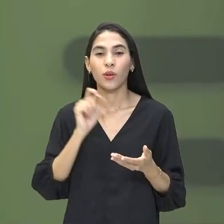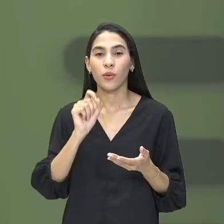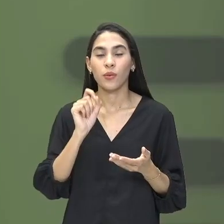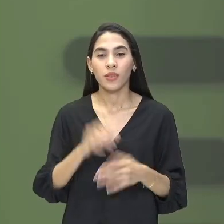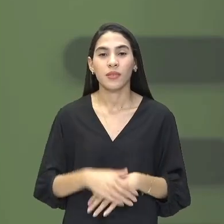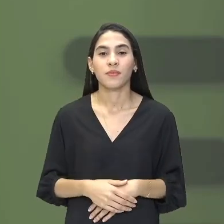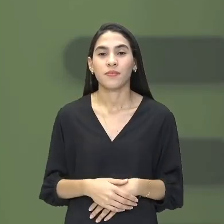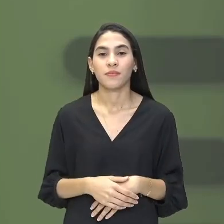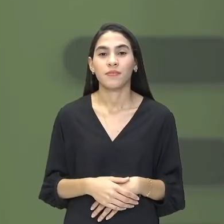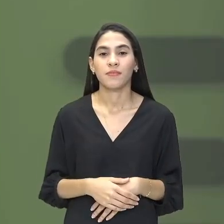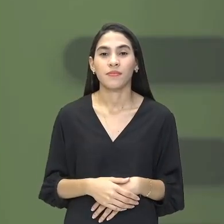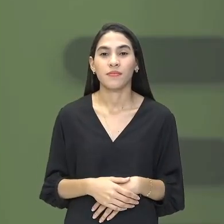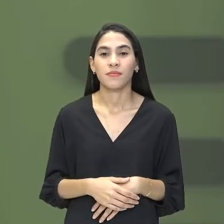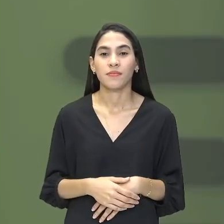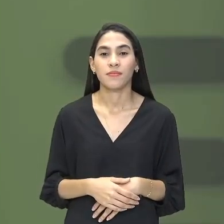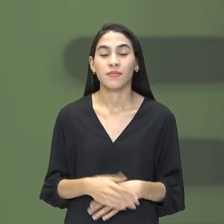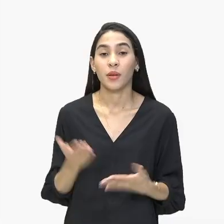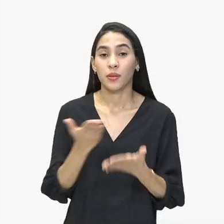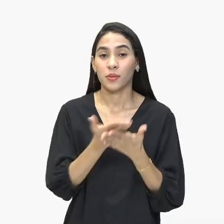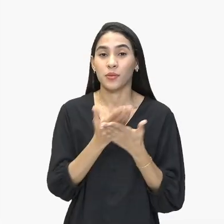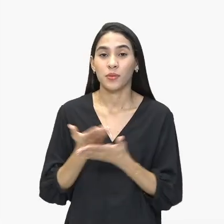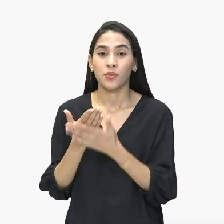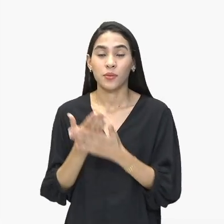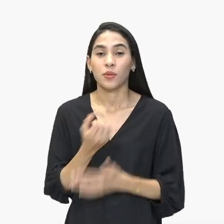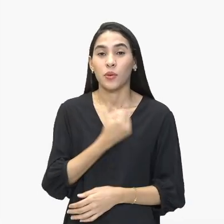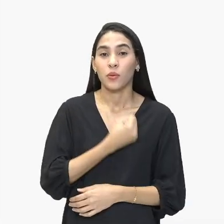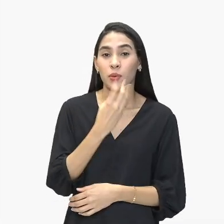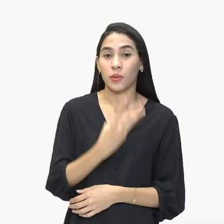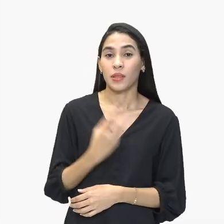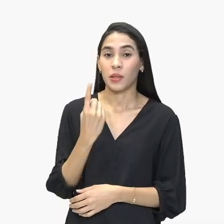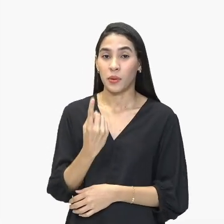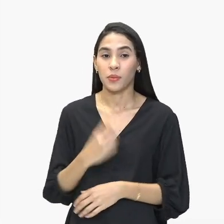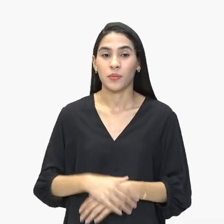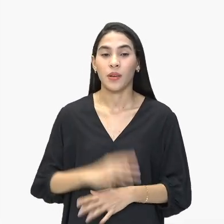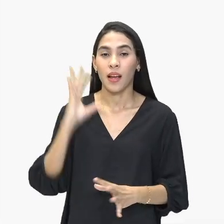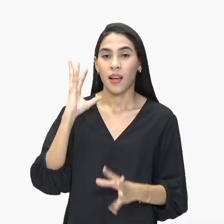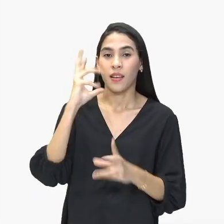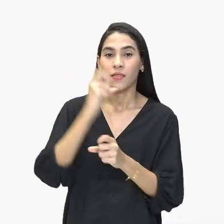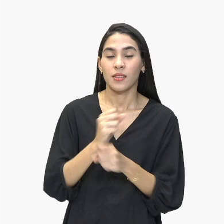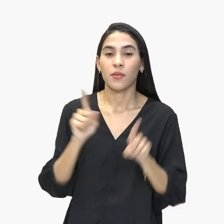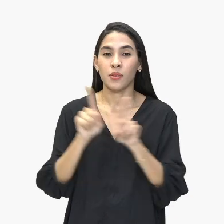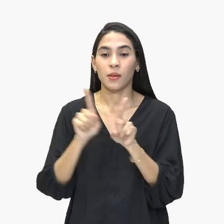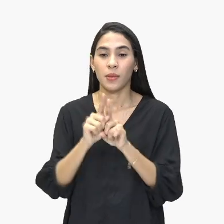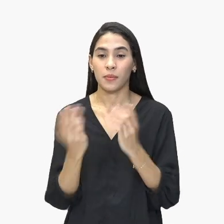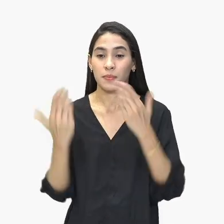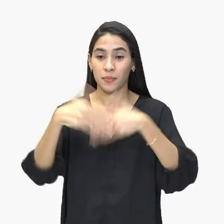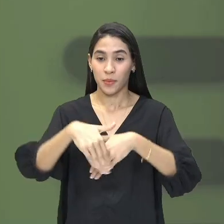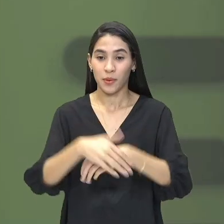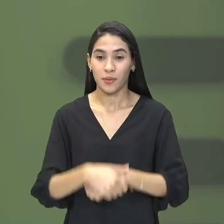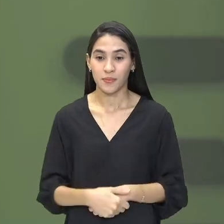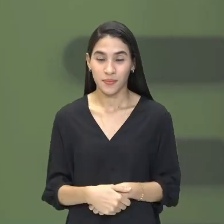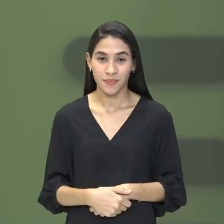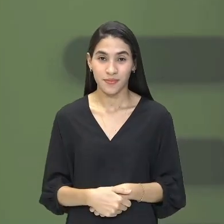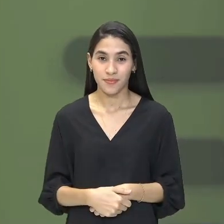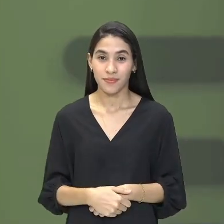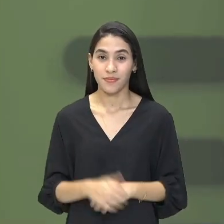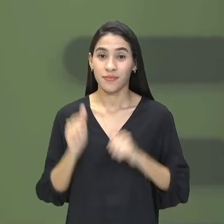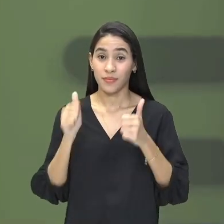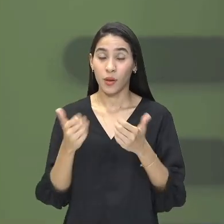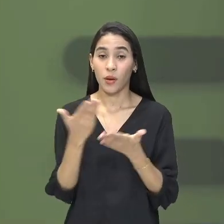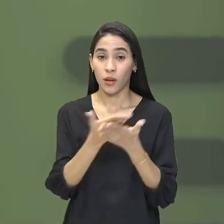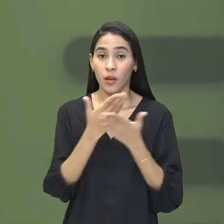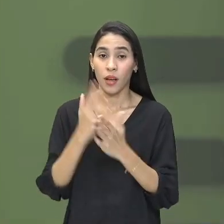vamos para nossa aula 31, que é a revisão e avaliação. Então, na